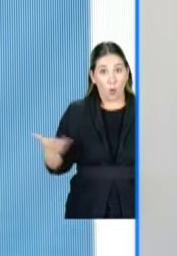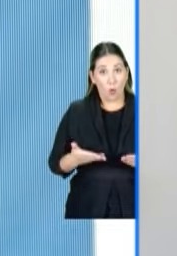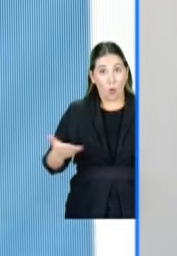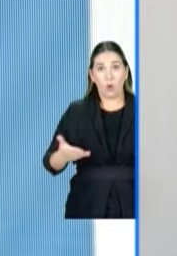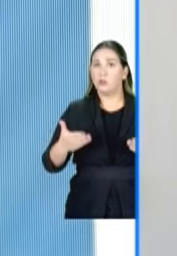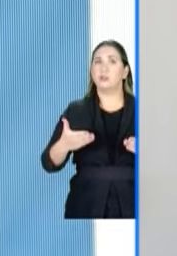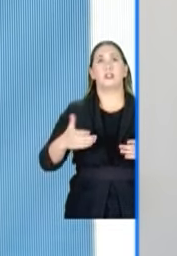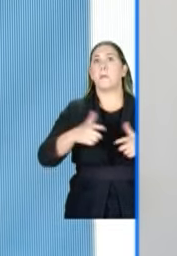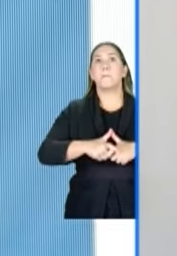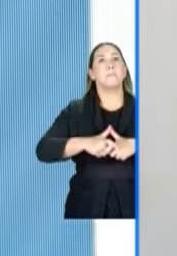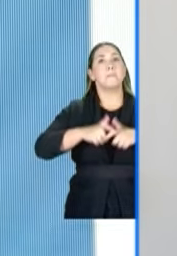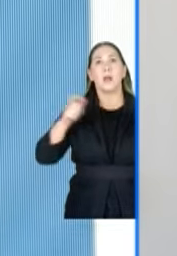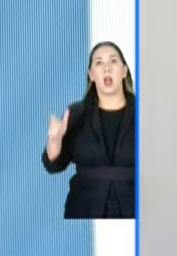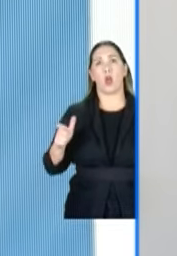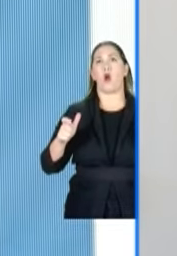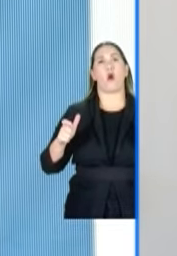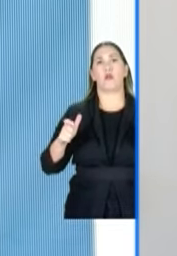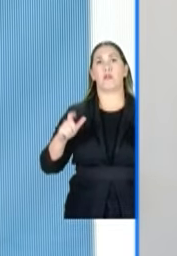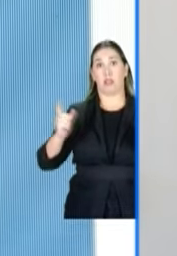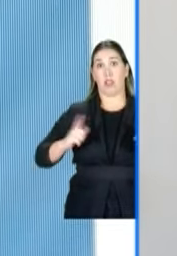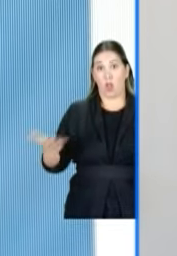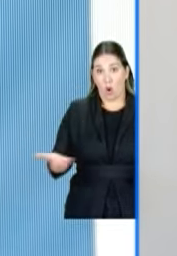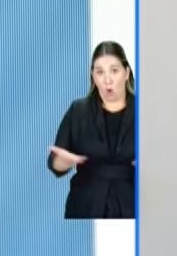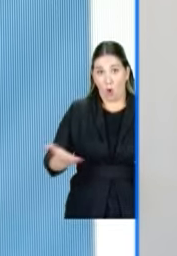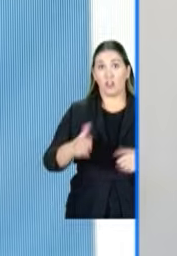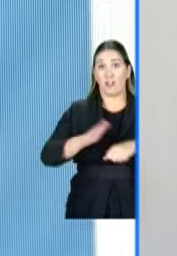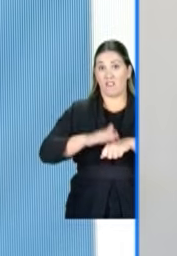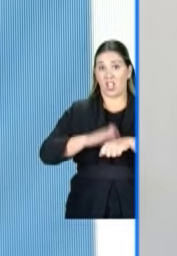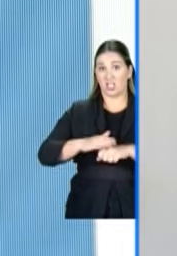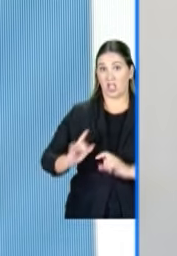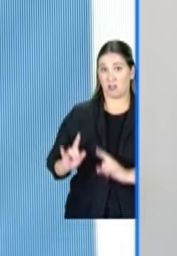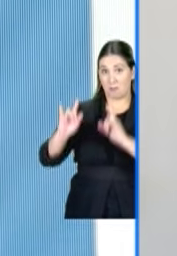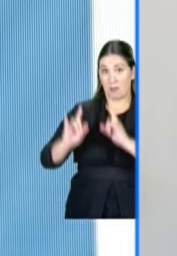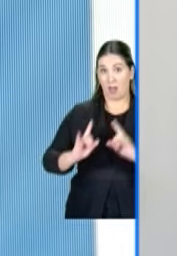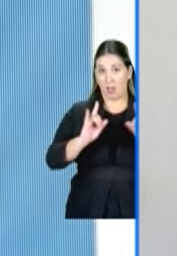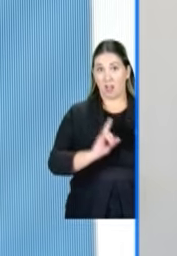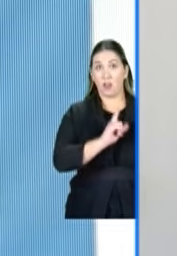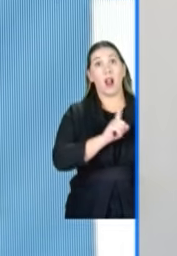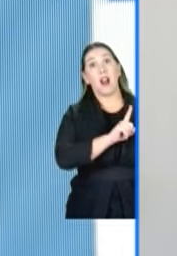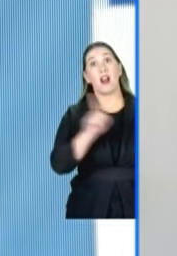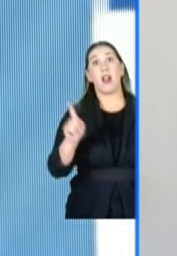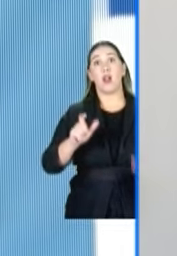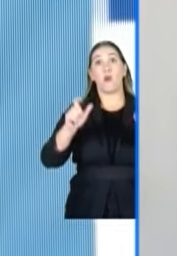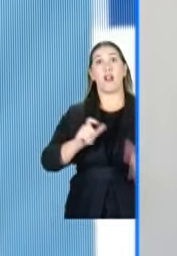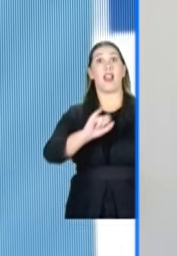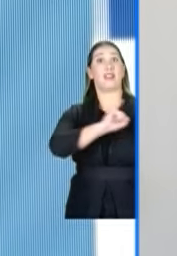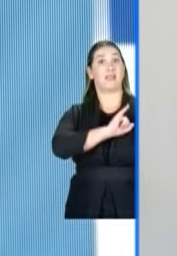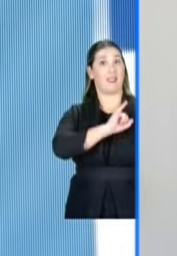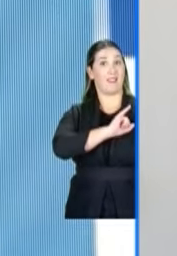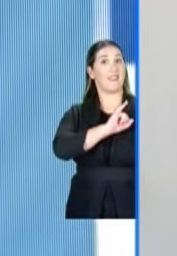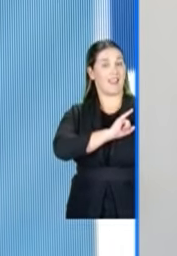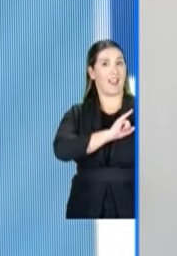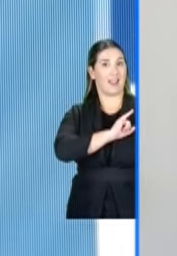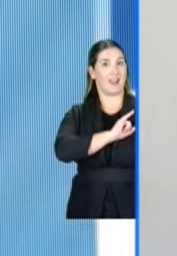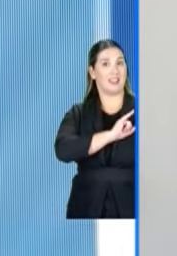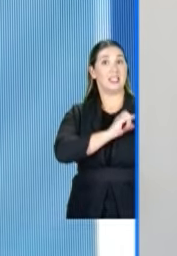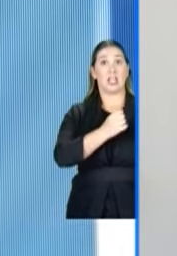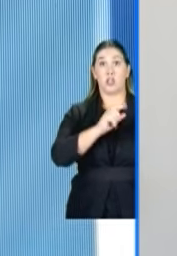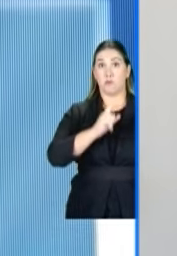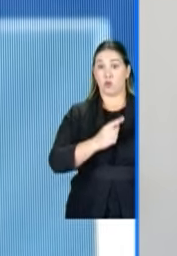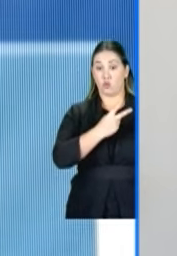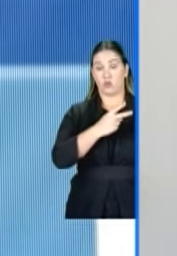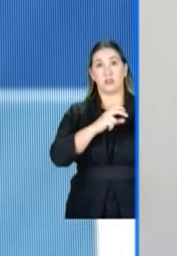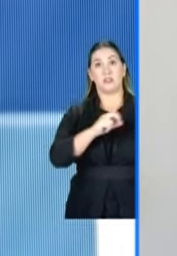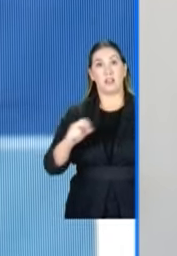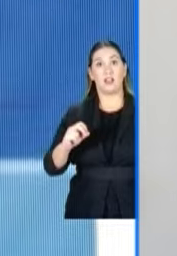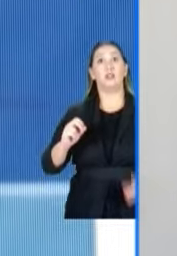falta de rejeição, assim, mesmo com um tempo de televisão, né, de horário eleitoral